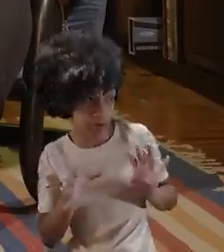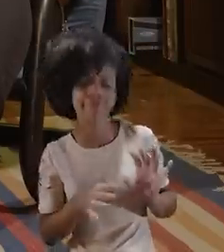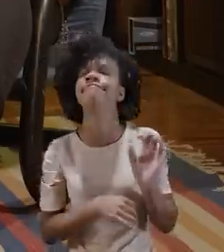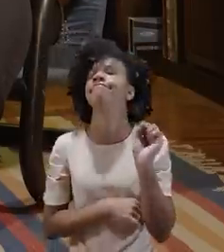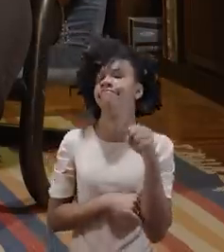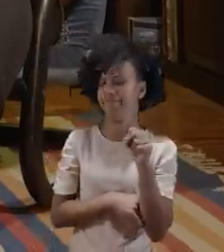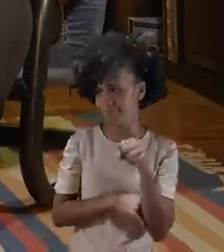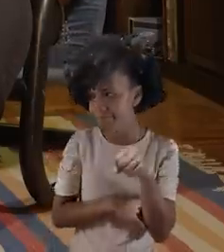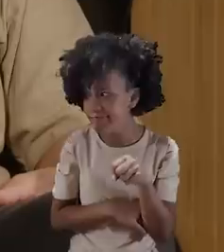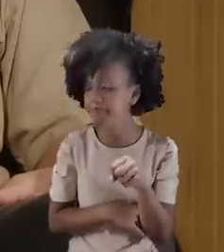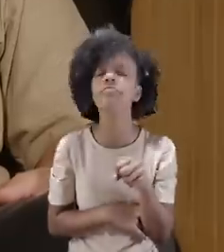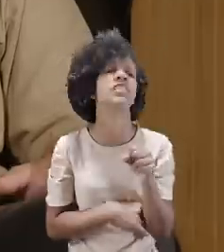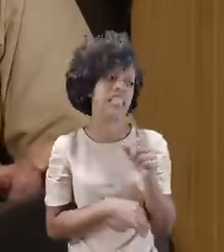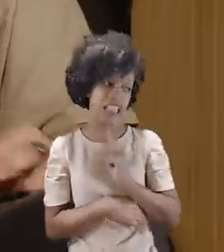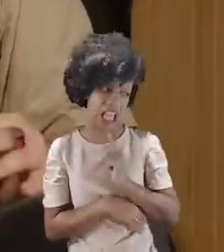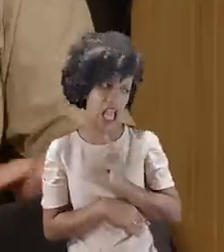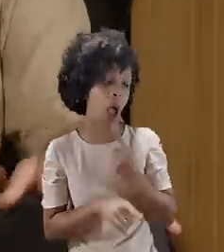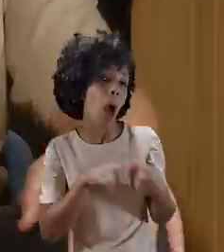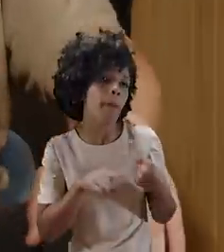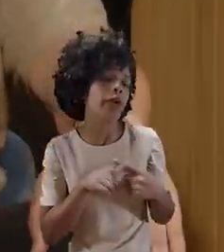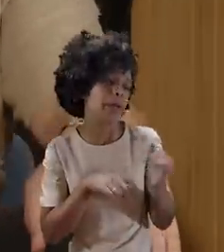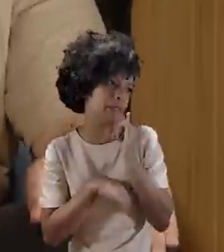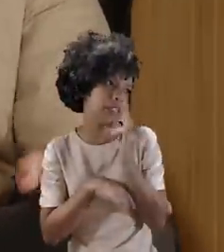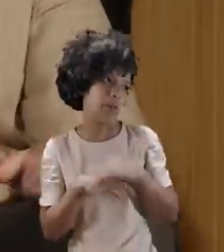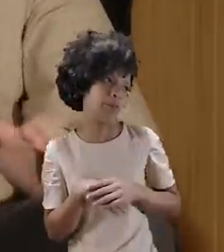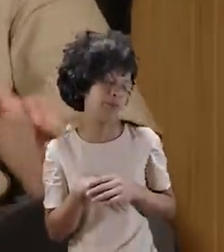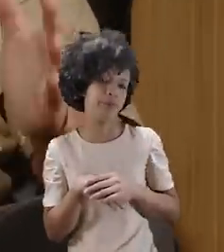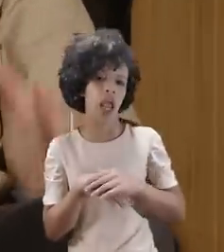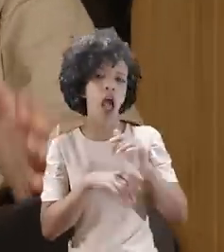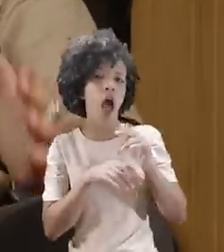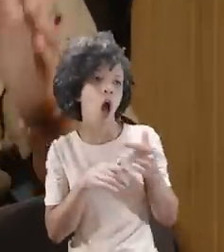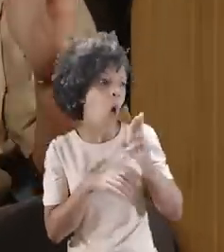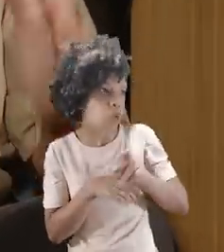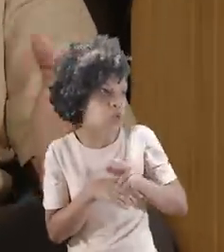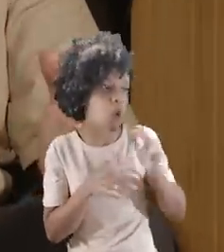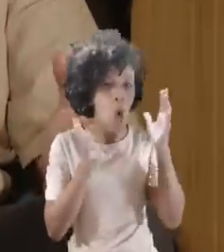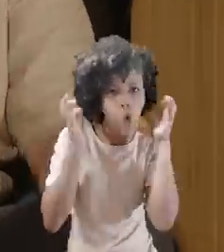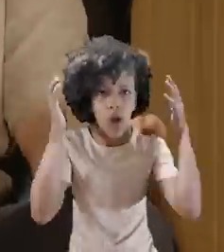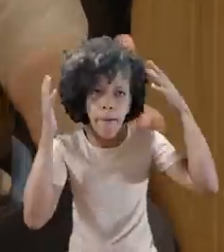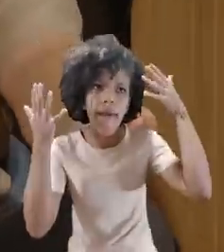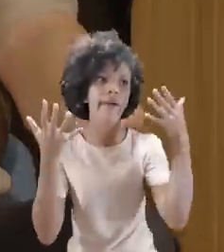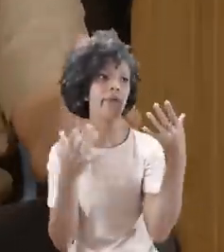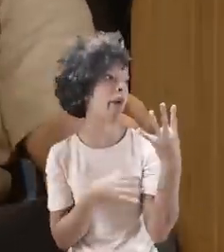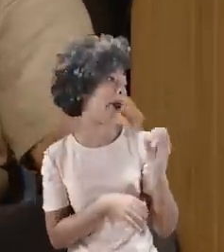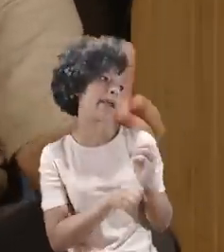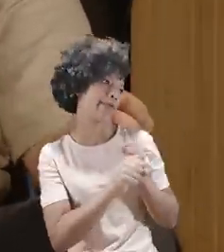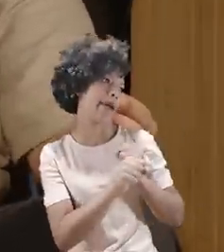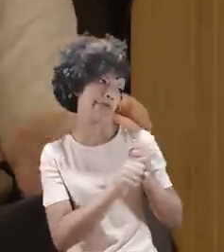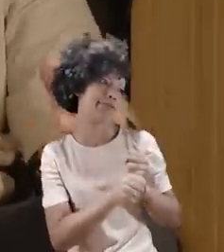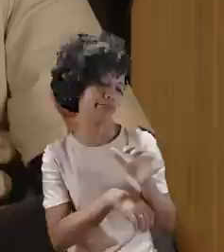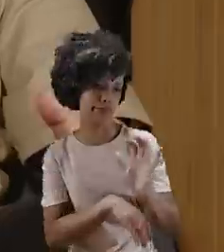muita muita muita abertura porque assim cara o cara usou o cabelo assim faz